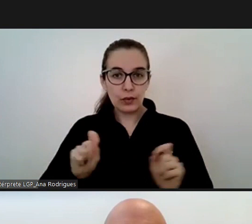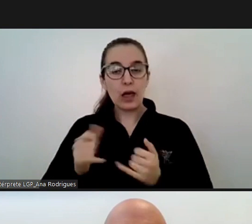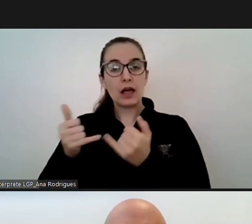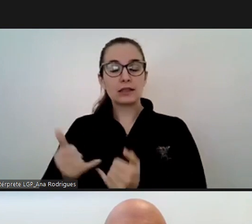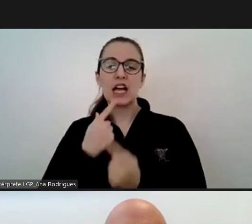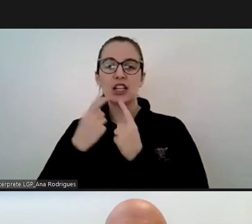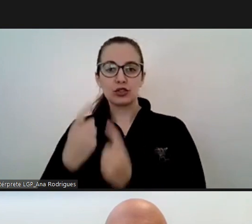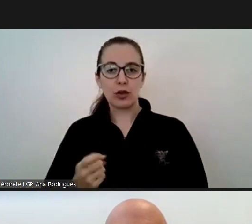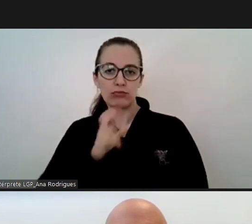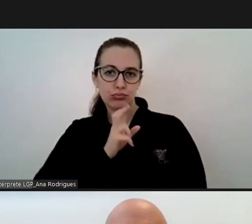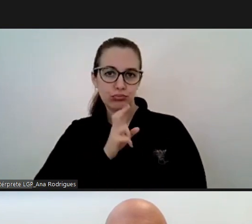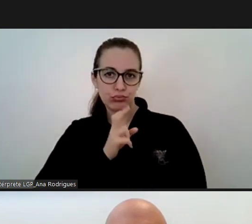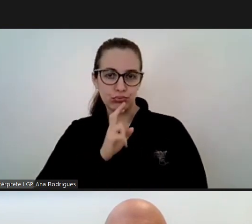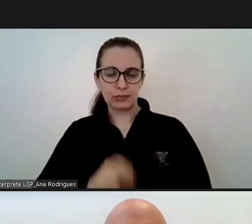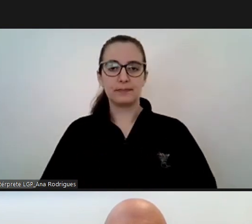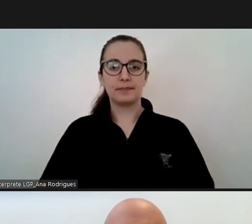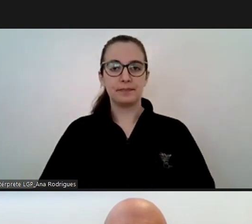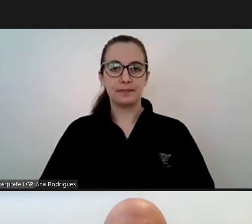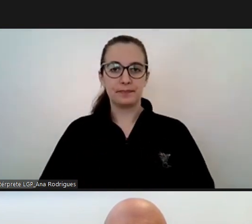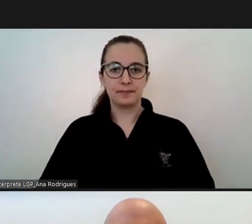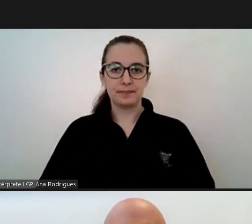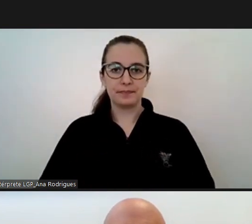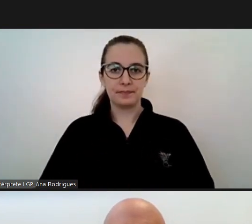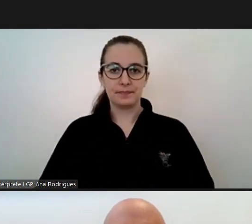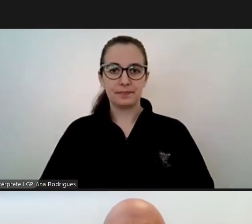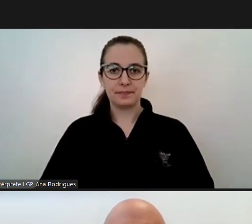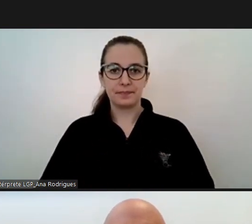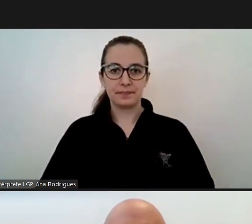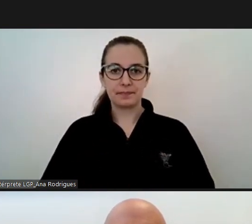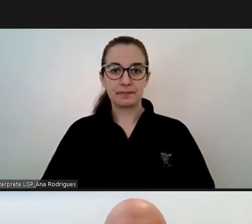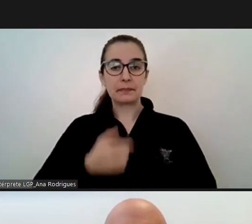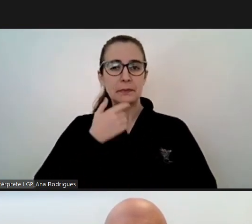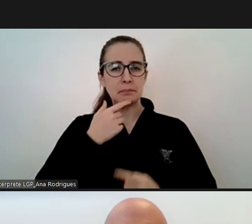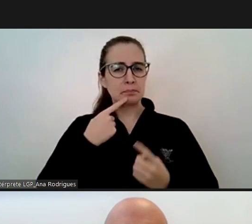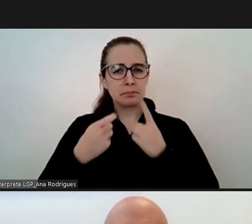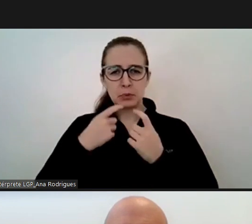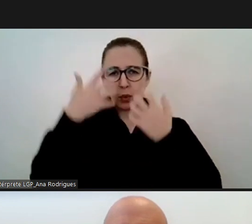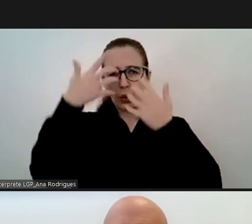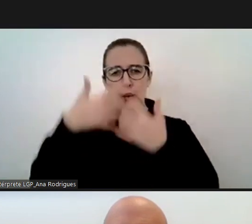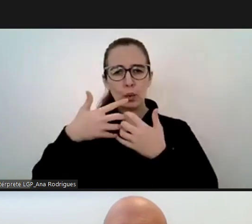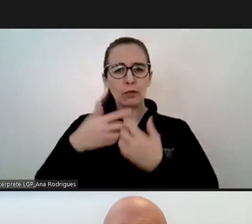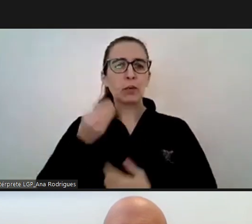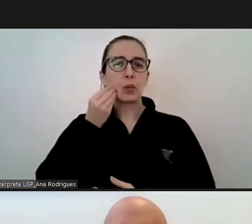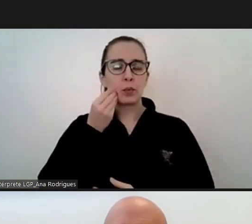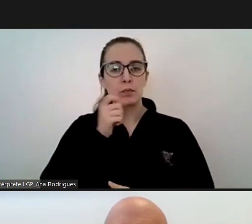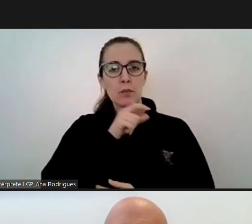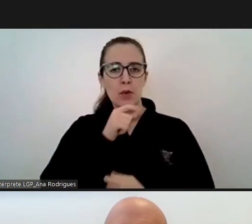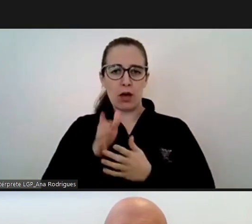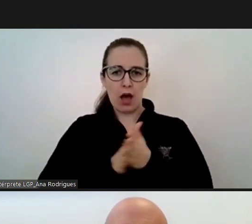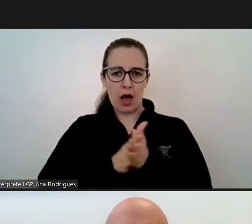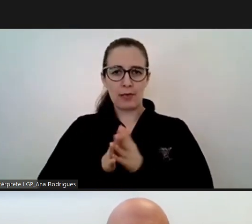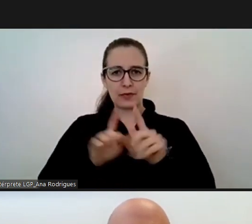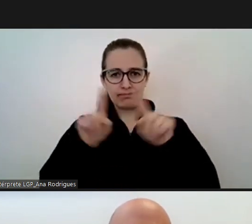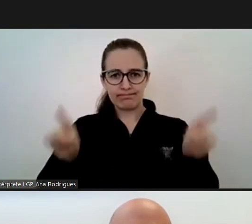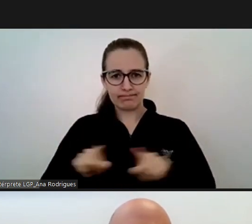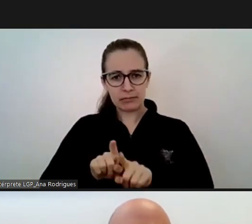será disponibilizado durante o evento. As questões que os participantes queiram colocar devem ser feitas através da ferramenta de perguntas